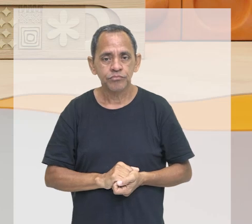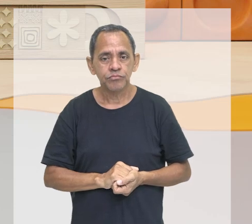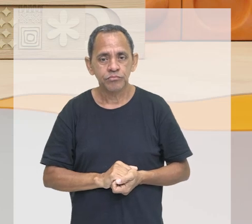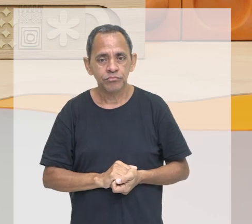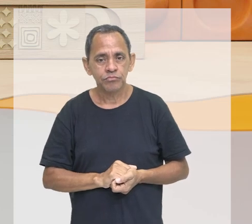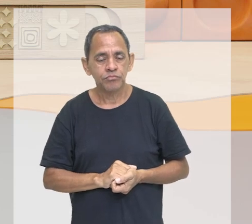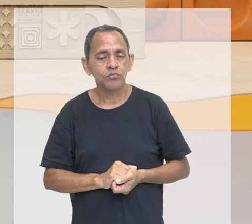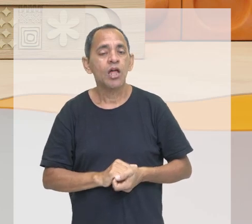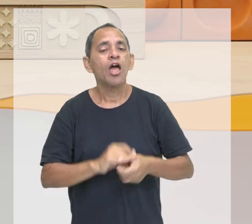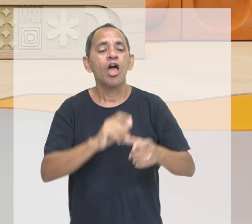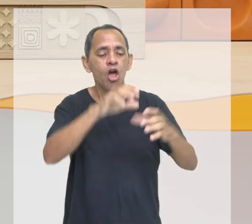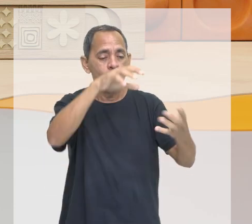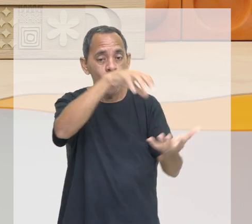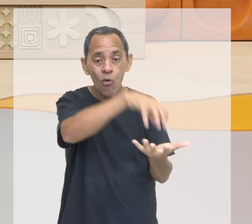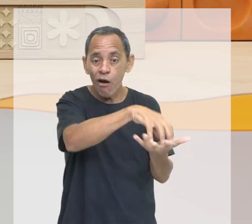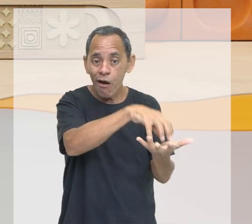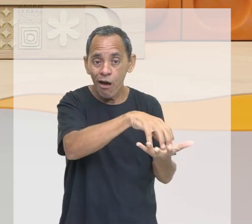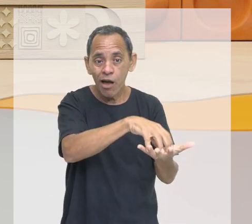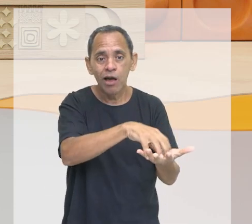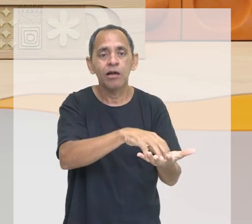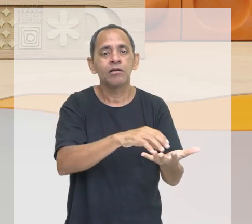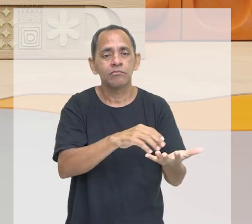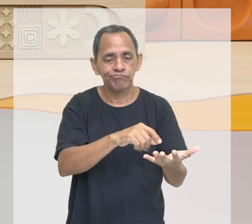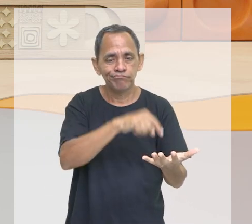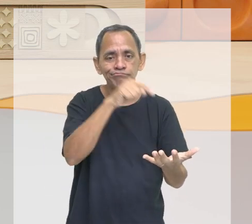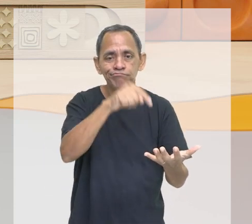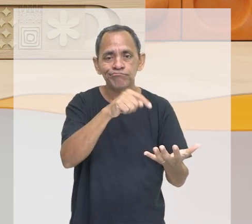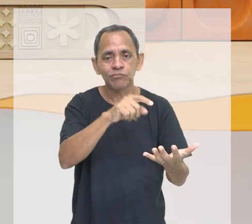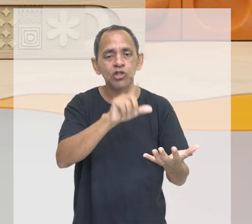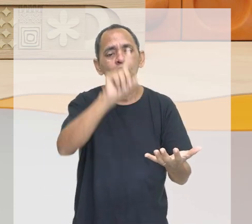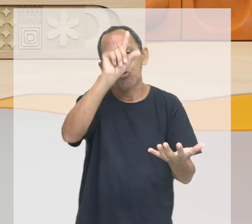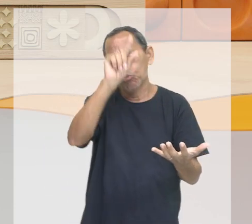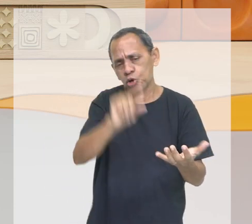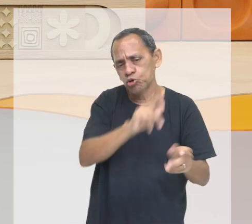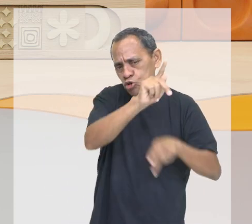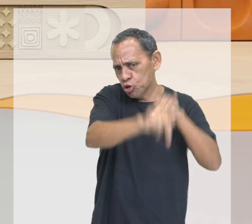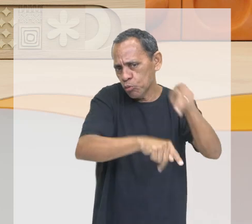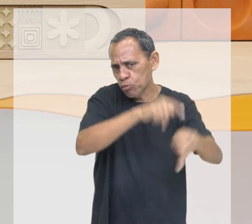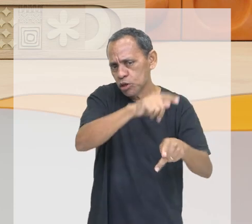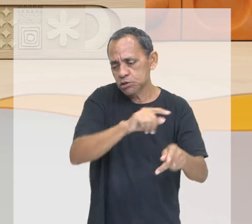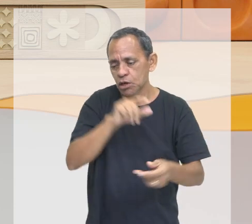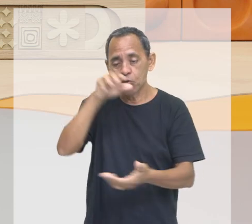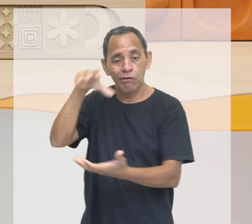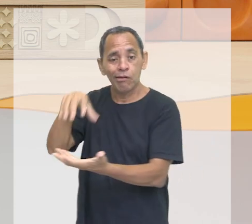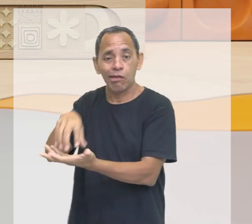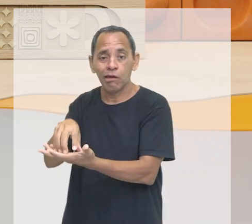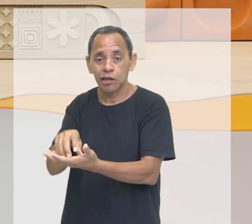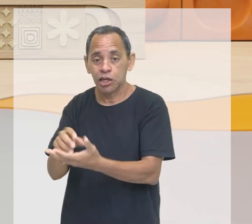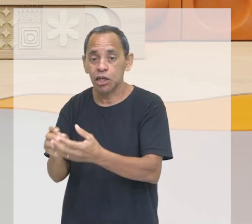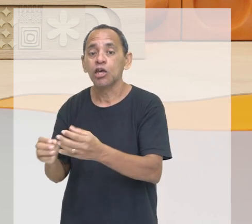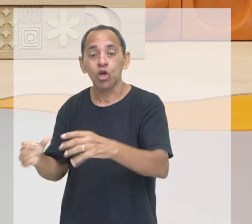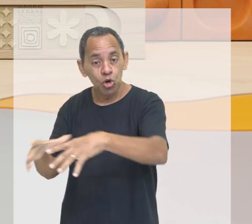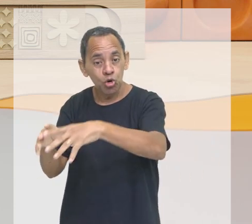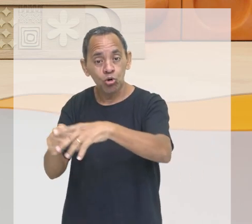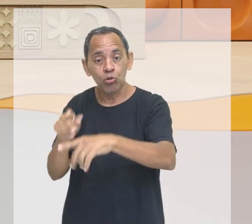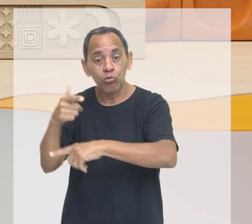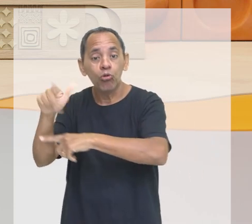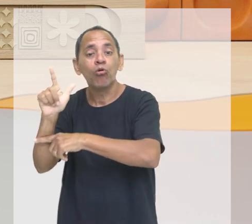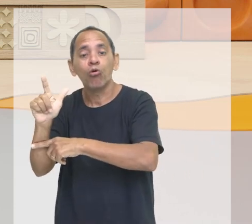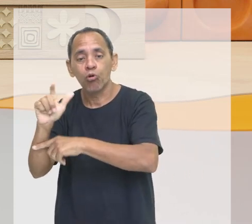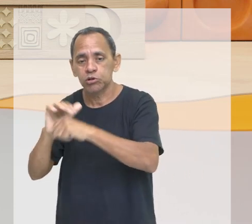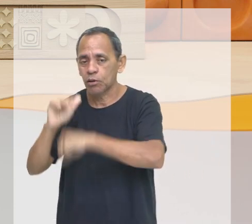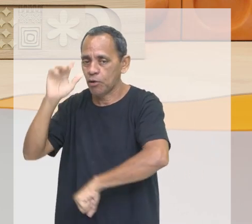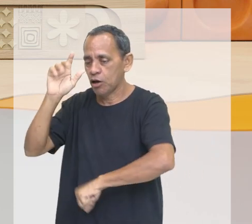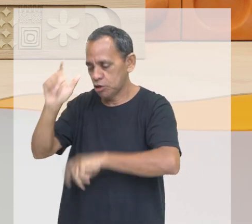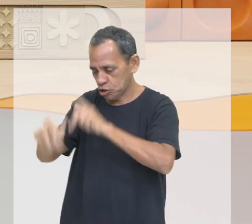Só para deixar isso claro. E, outro lado, os bolcheviques, que eram justamente a maioria. Os mencheviques diziam o